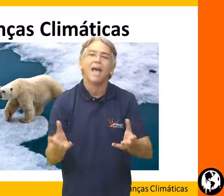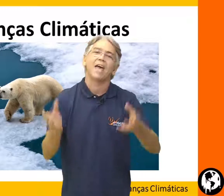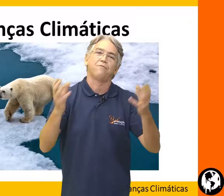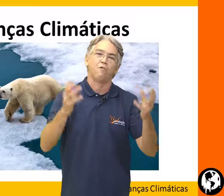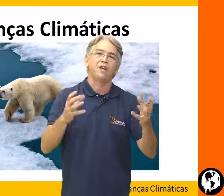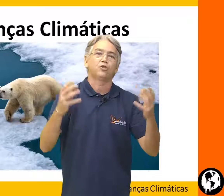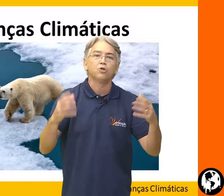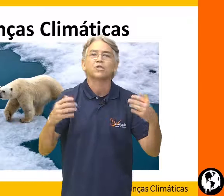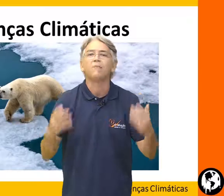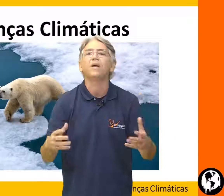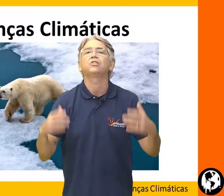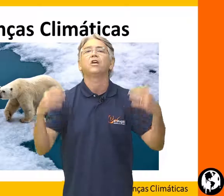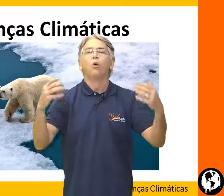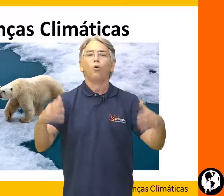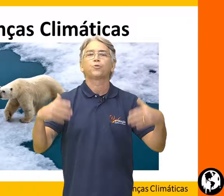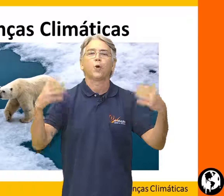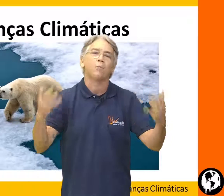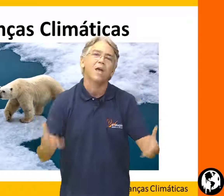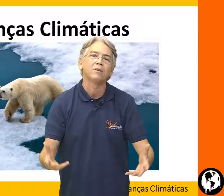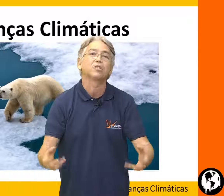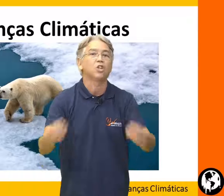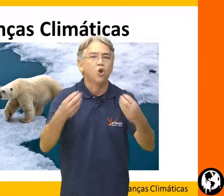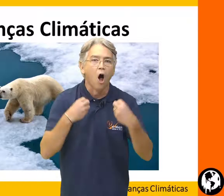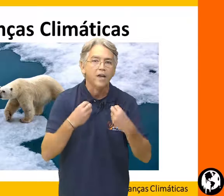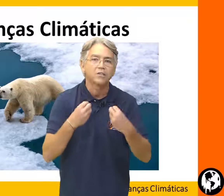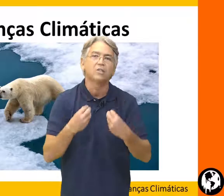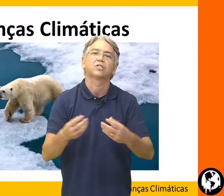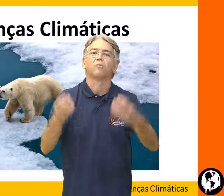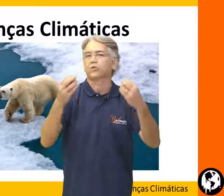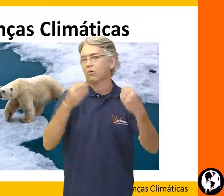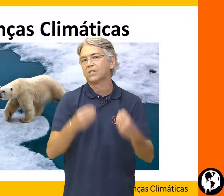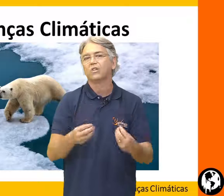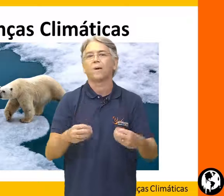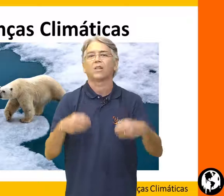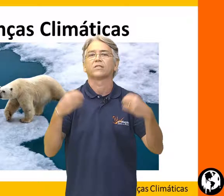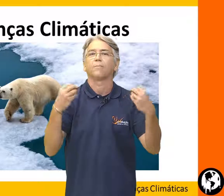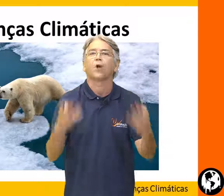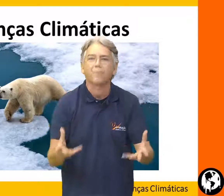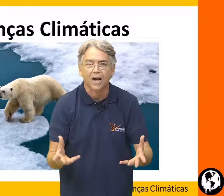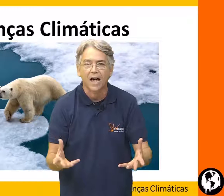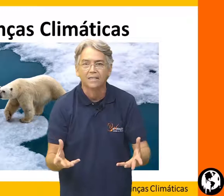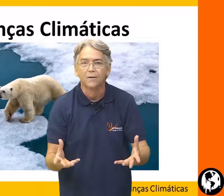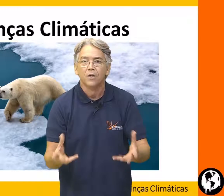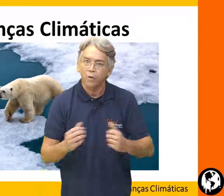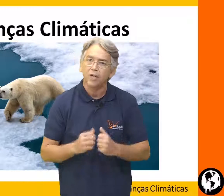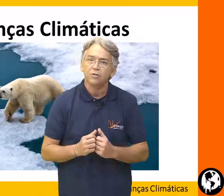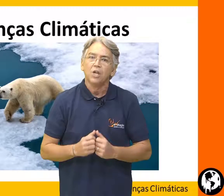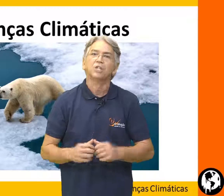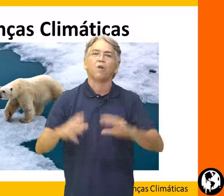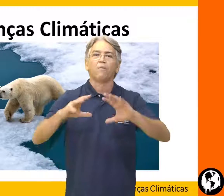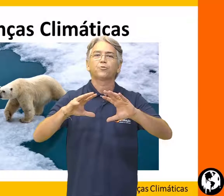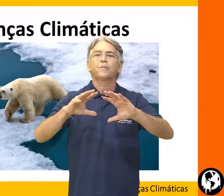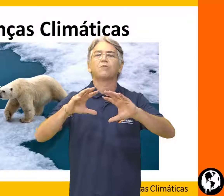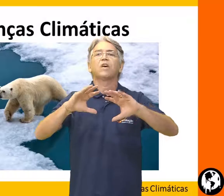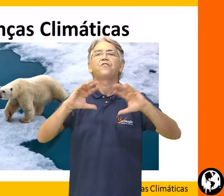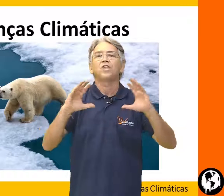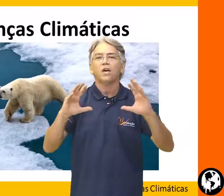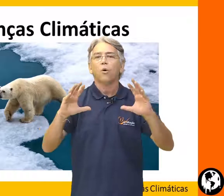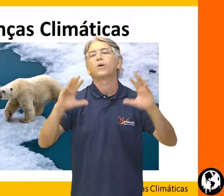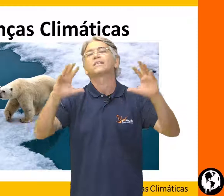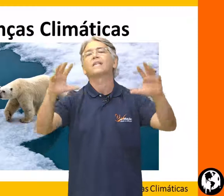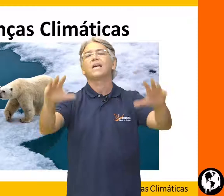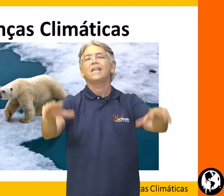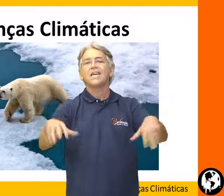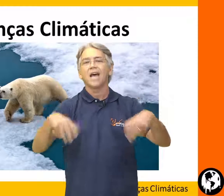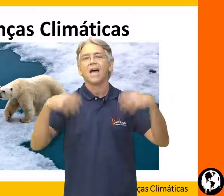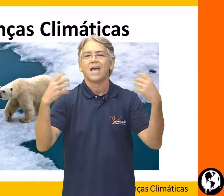agora é envolver justamente os problemas que nós estamos causando para a nossa própria casa. Não é isso? Então, vamos primeiro definir